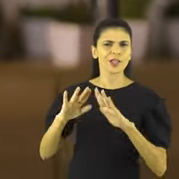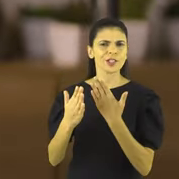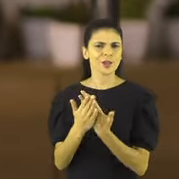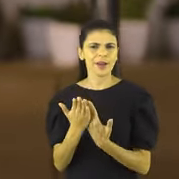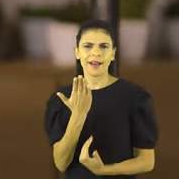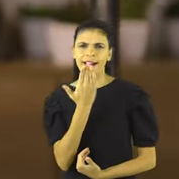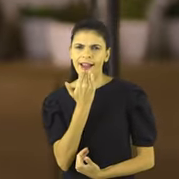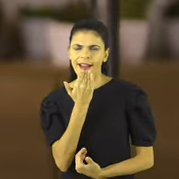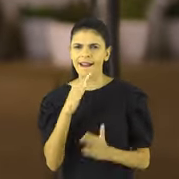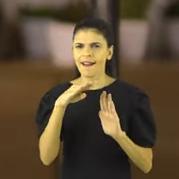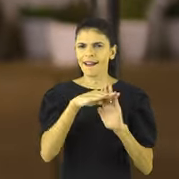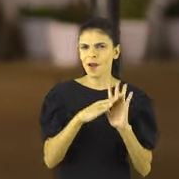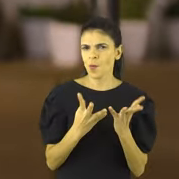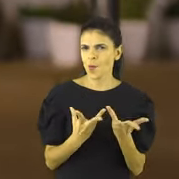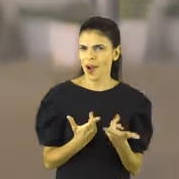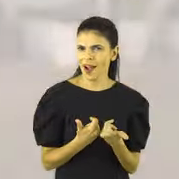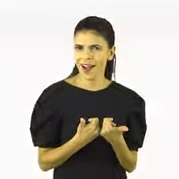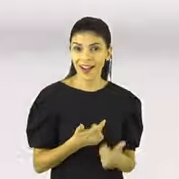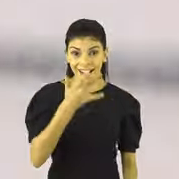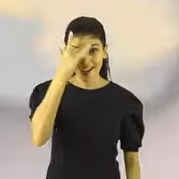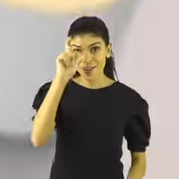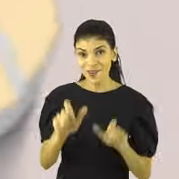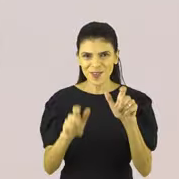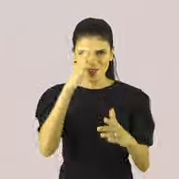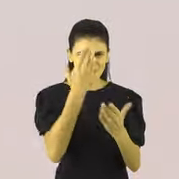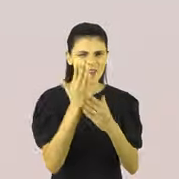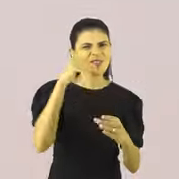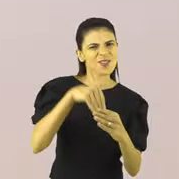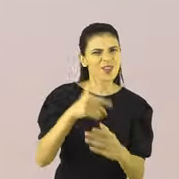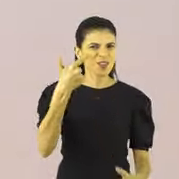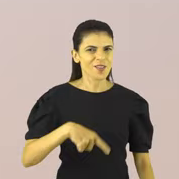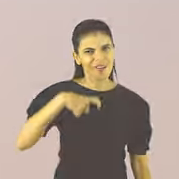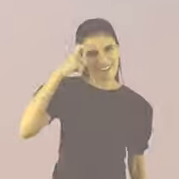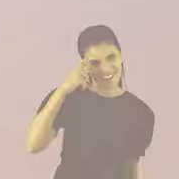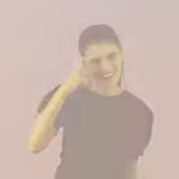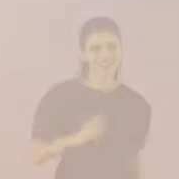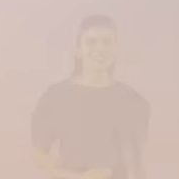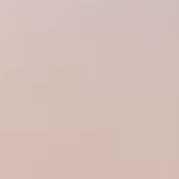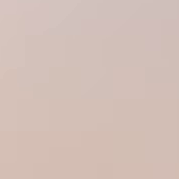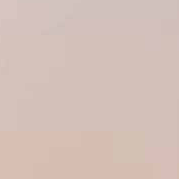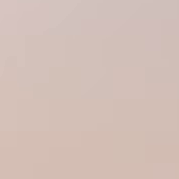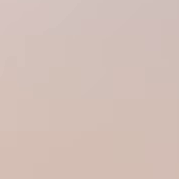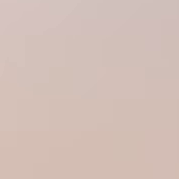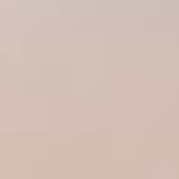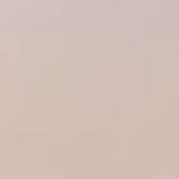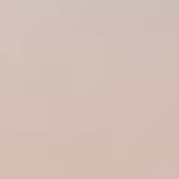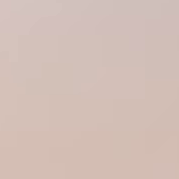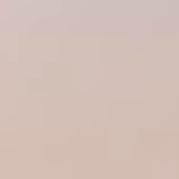escolar é uma merenda de qualidade. Nossa, gente, tá gostando, é Rogério de novo!